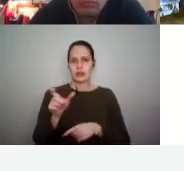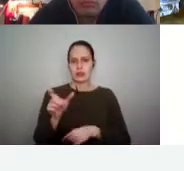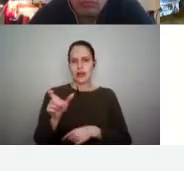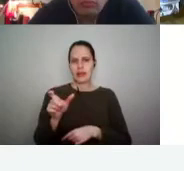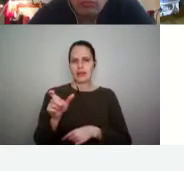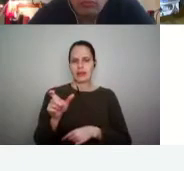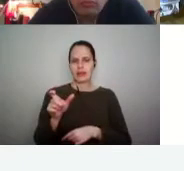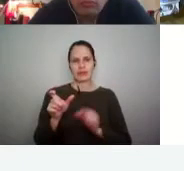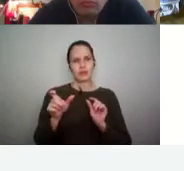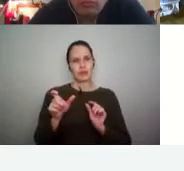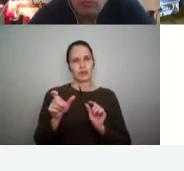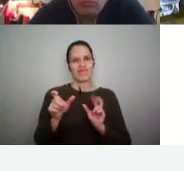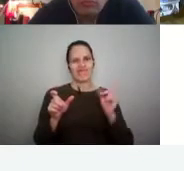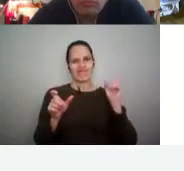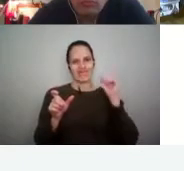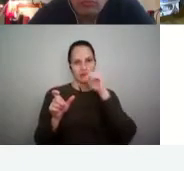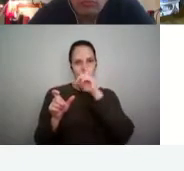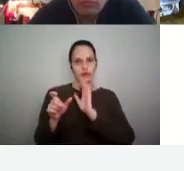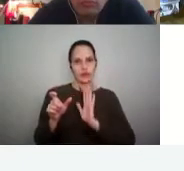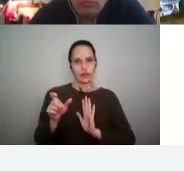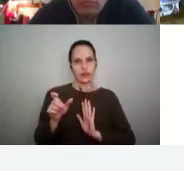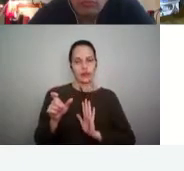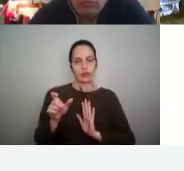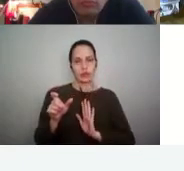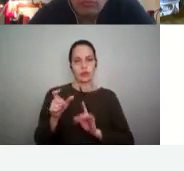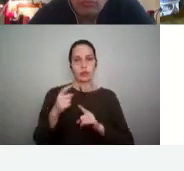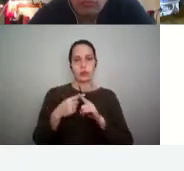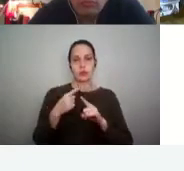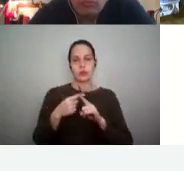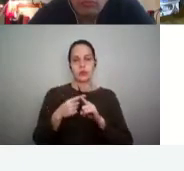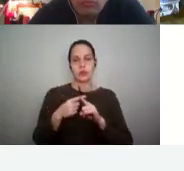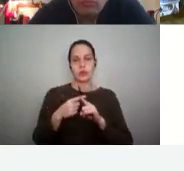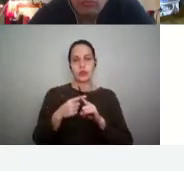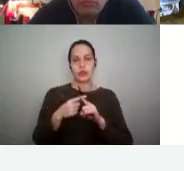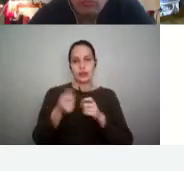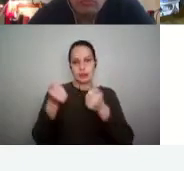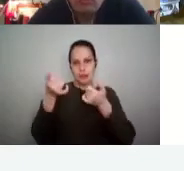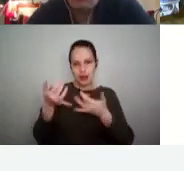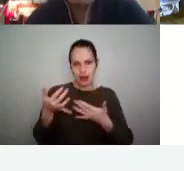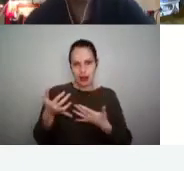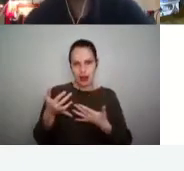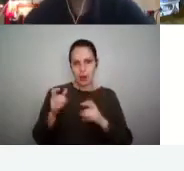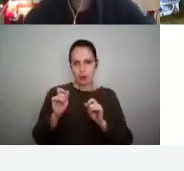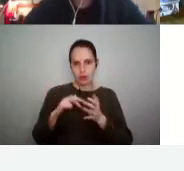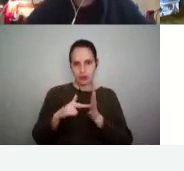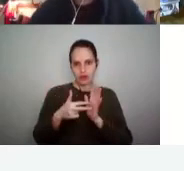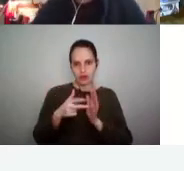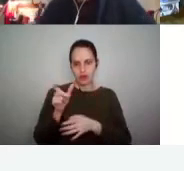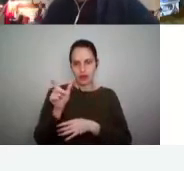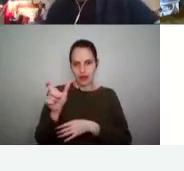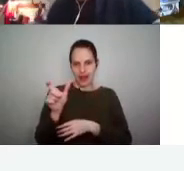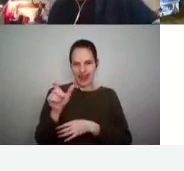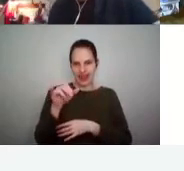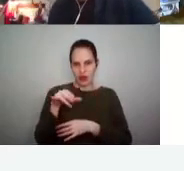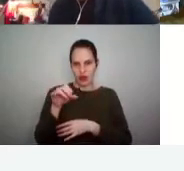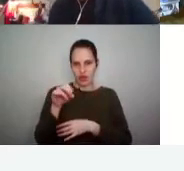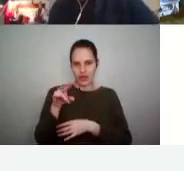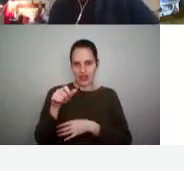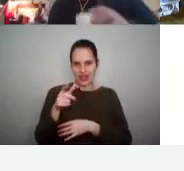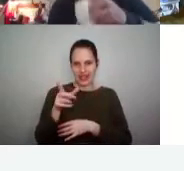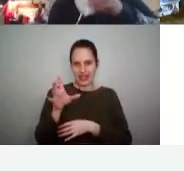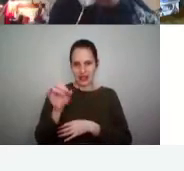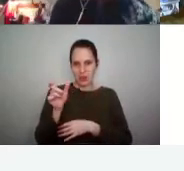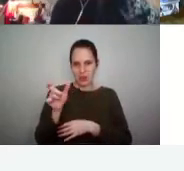Porque se tu não adjetiva o que é inovação, ela serve para muita coisa, né?